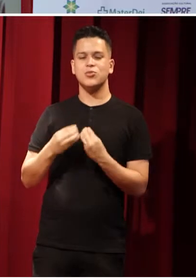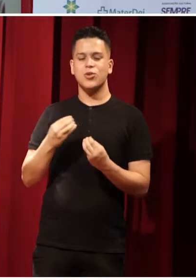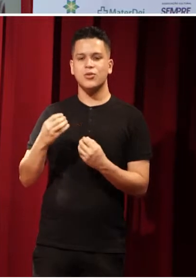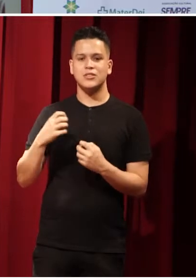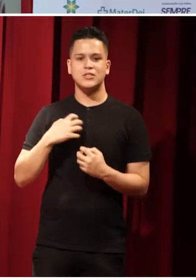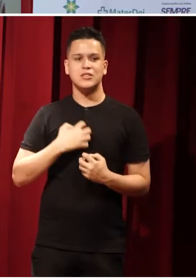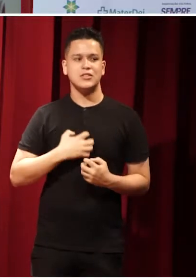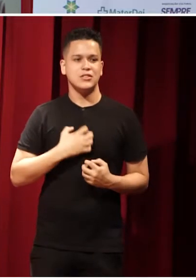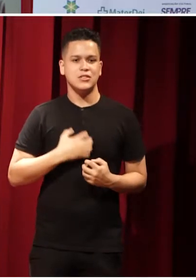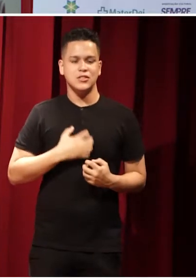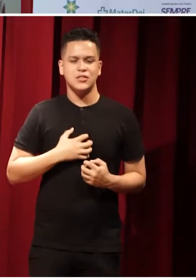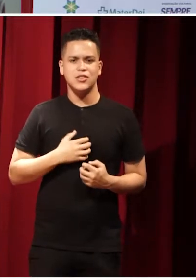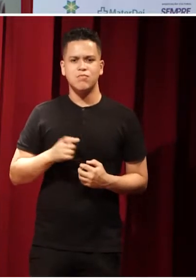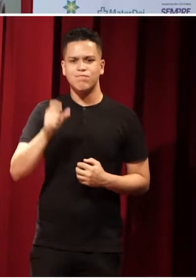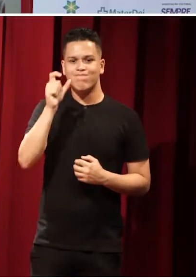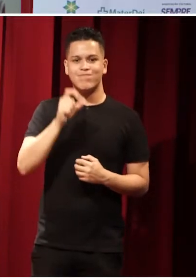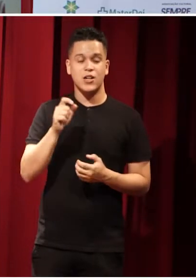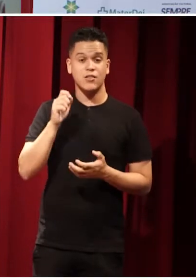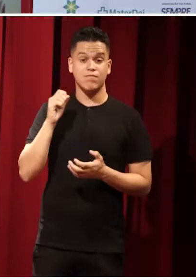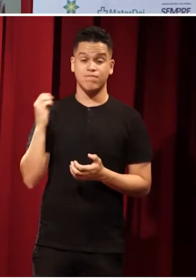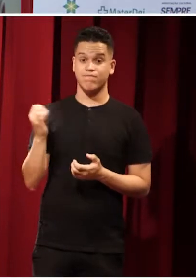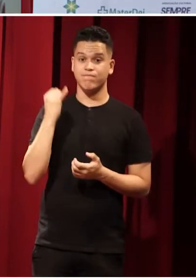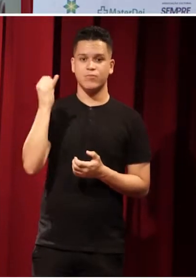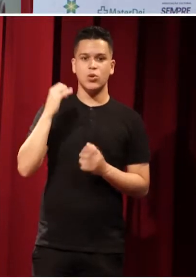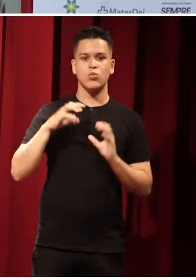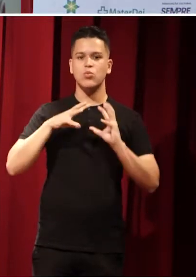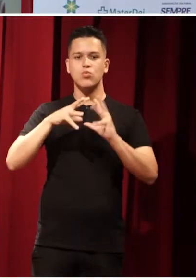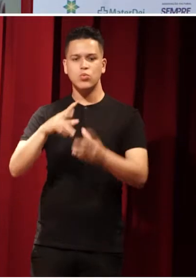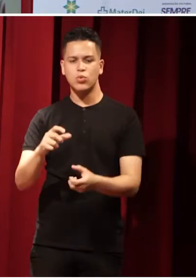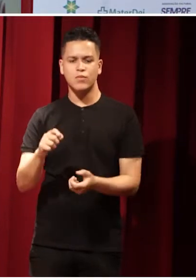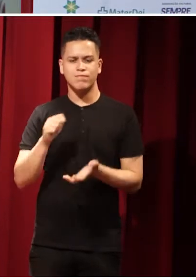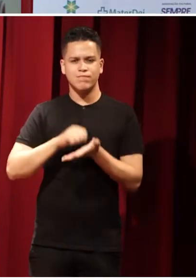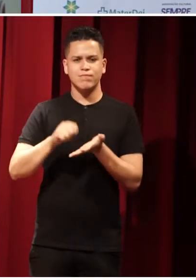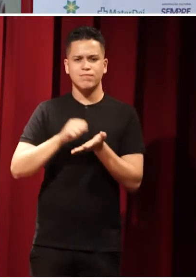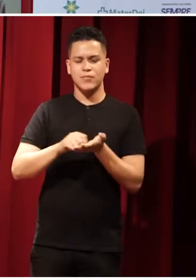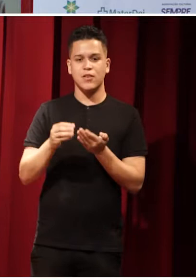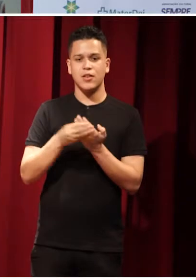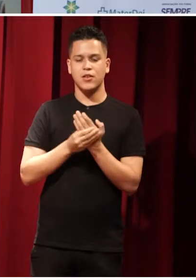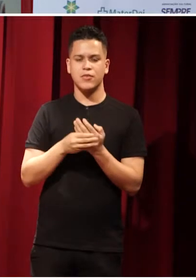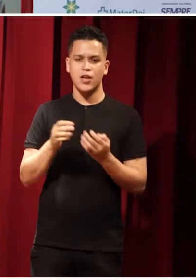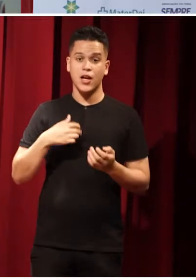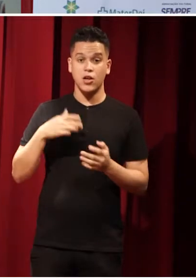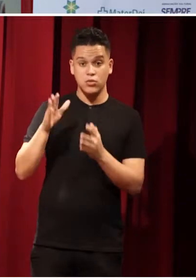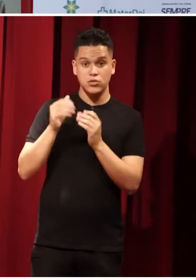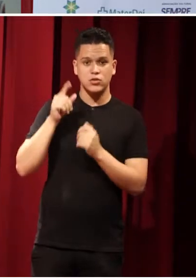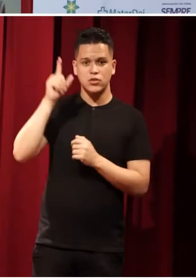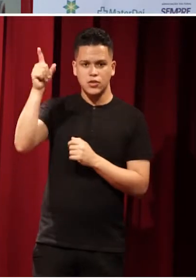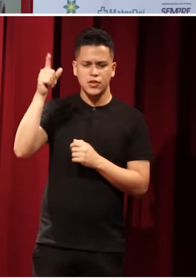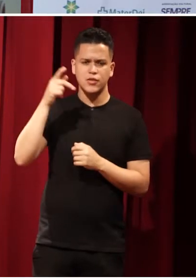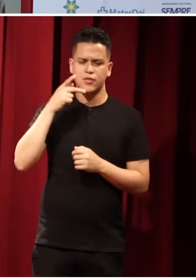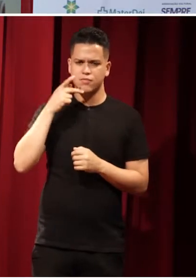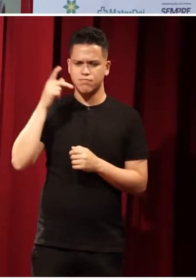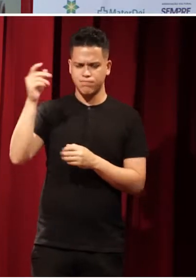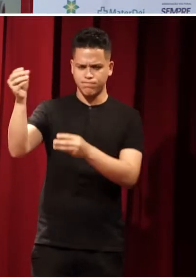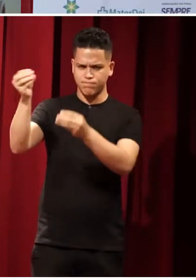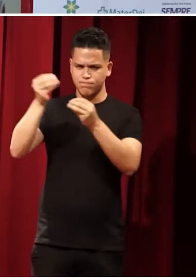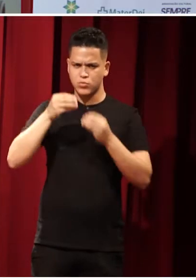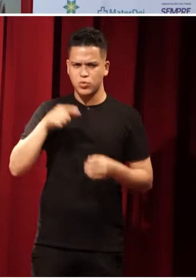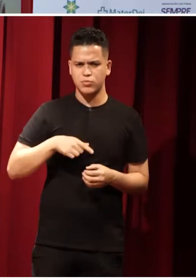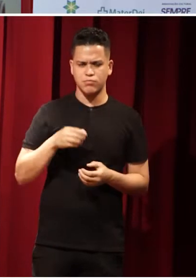um autor muito importante no mundo, que eu trouxe do exterior e que veio lançar um livro sobre o